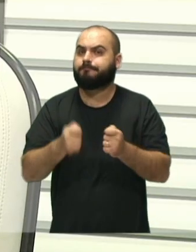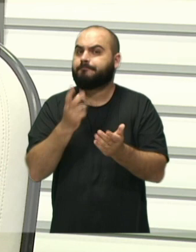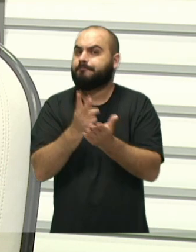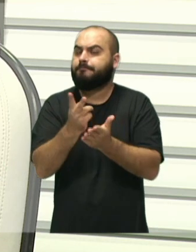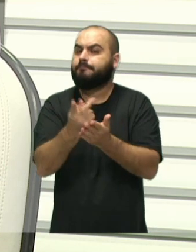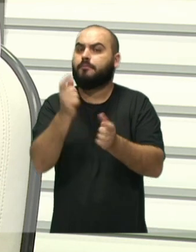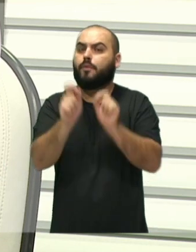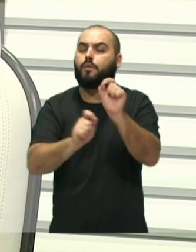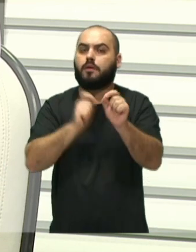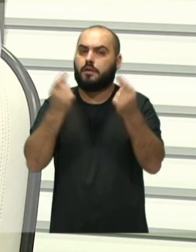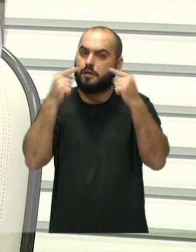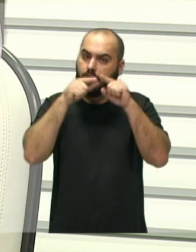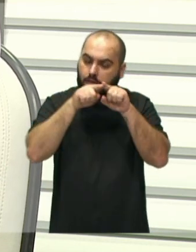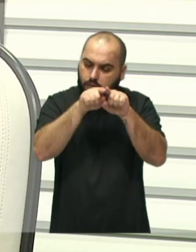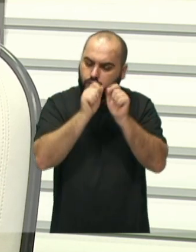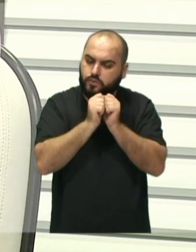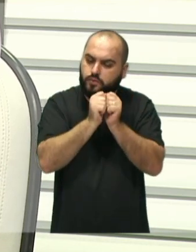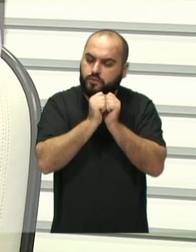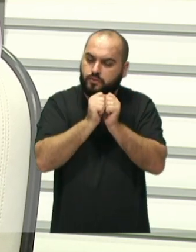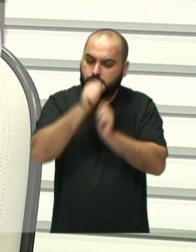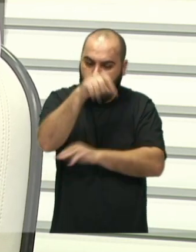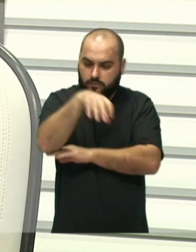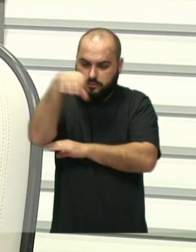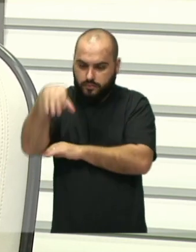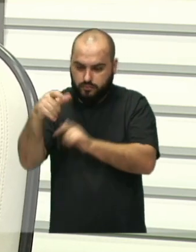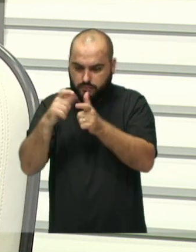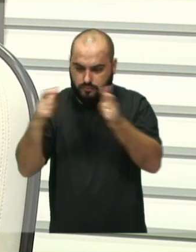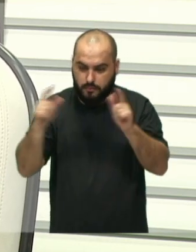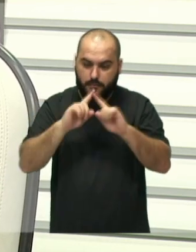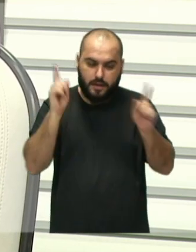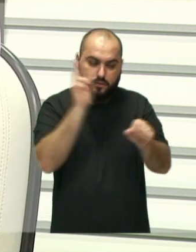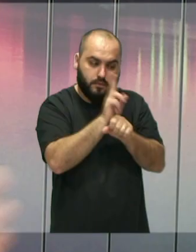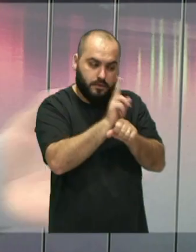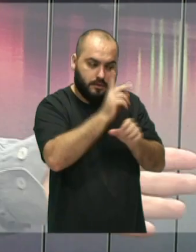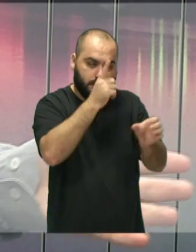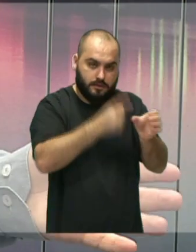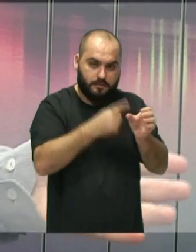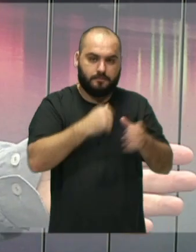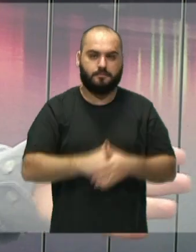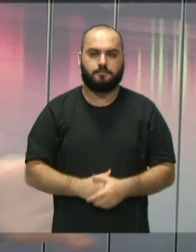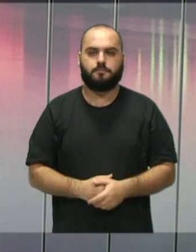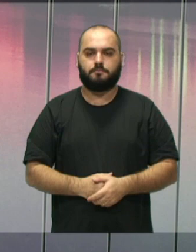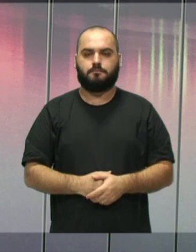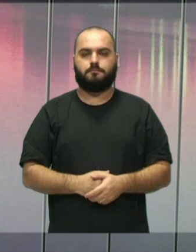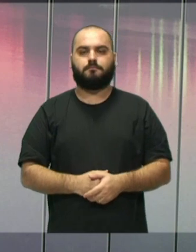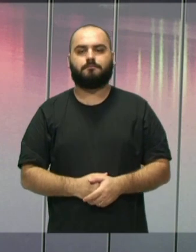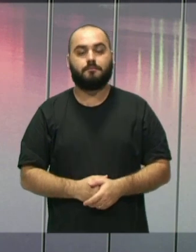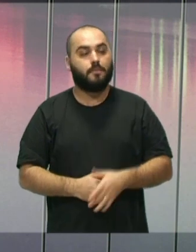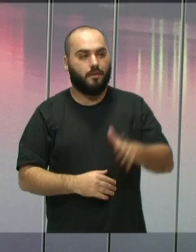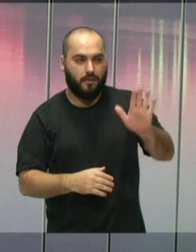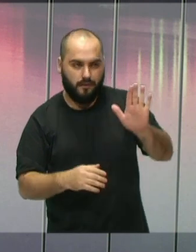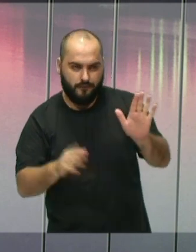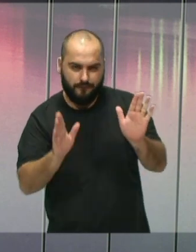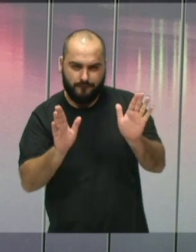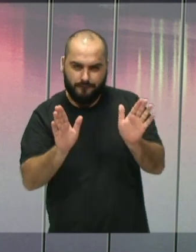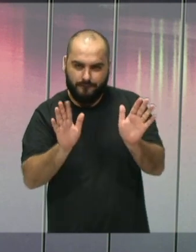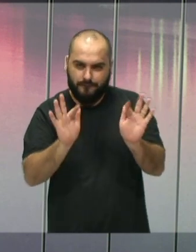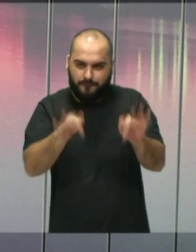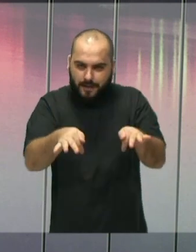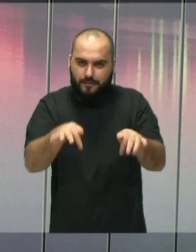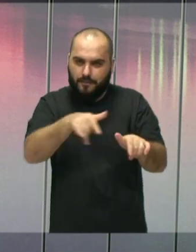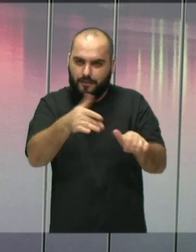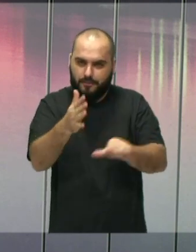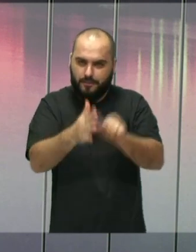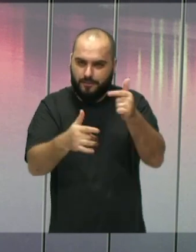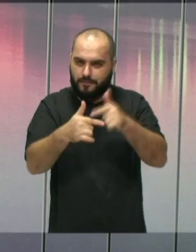caminhar juntos crescendo o porto mas ao mesmo tempo cuidando da nossa cidade presente não chegou o final desse primeiro bloco nós vamos para um